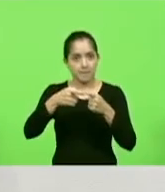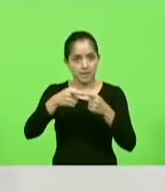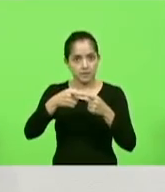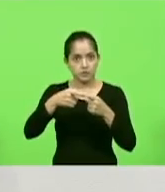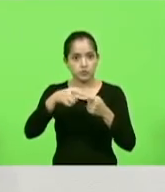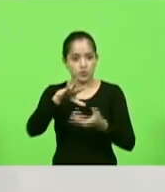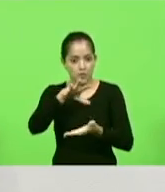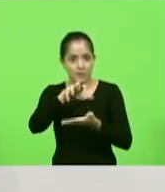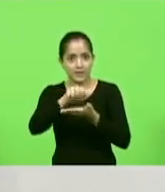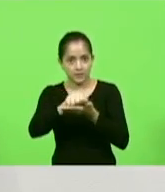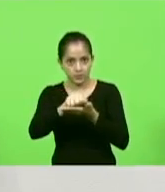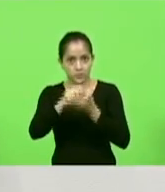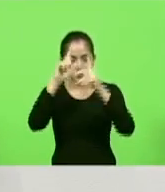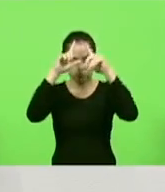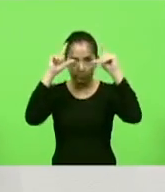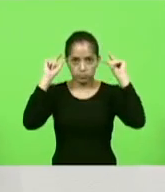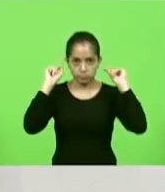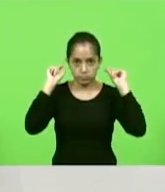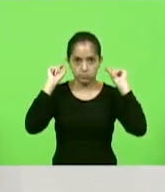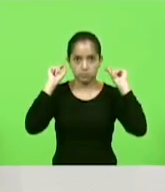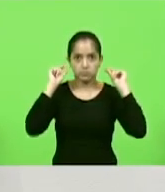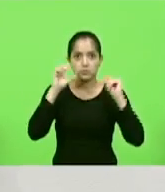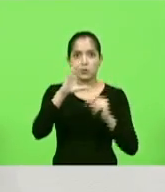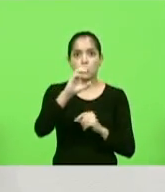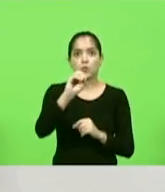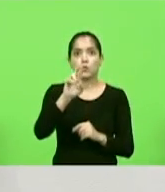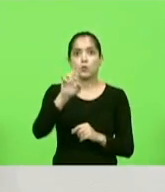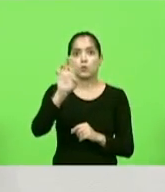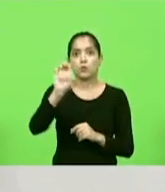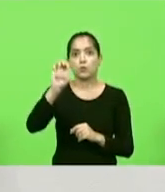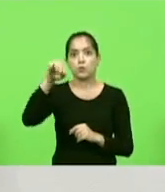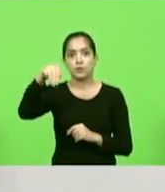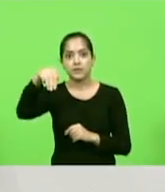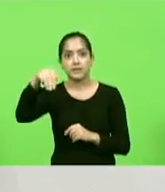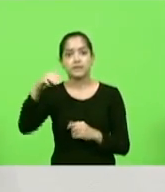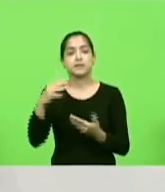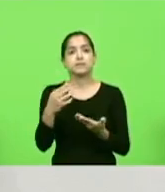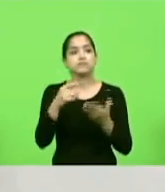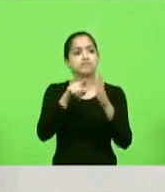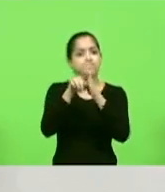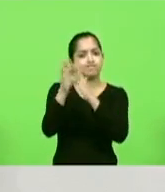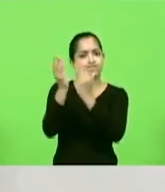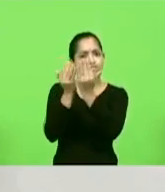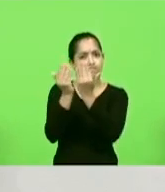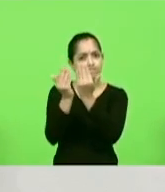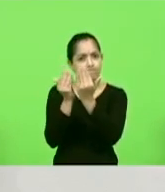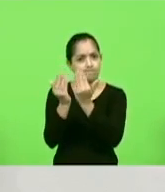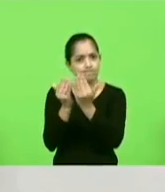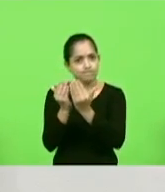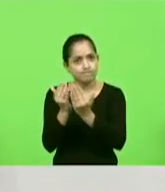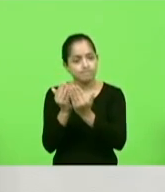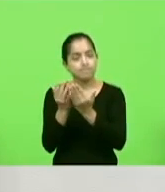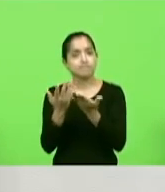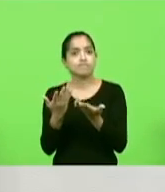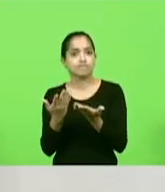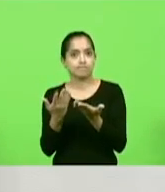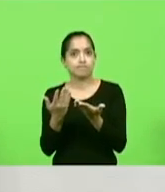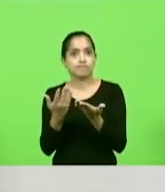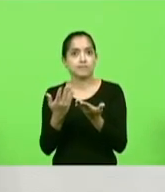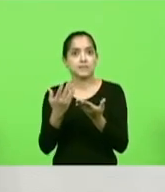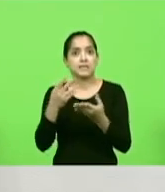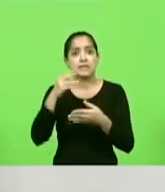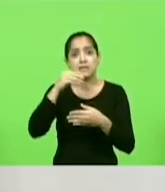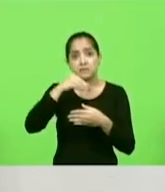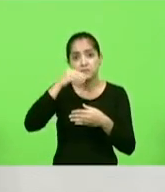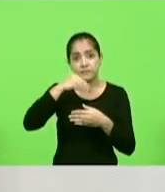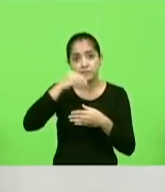o registro dos enfermeiros do COREN que estão só análise e vulneráveis porque